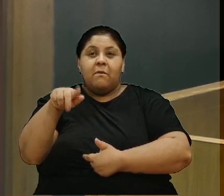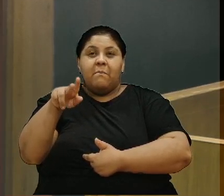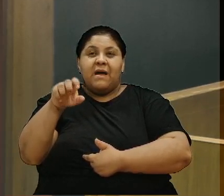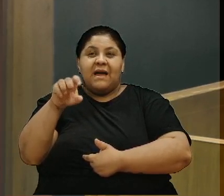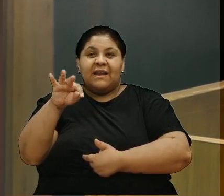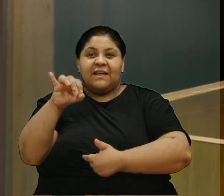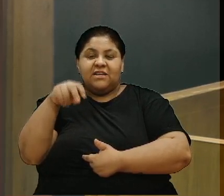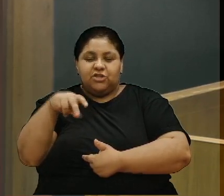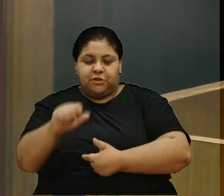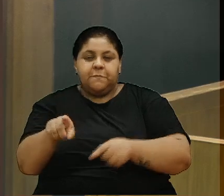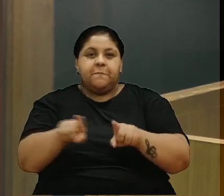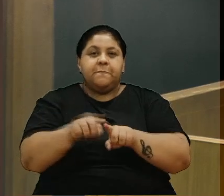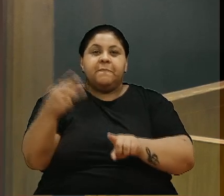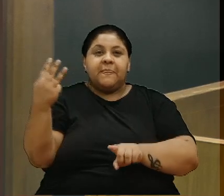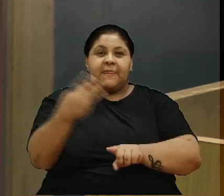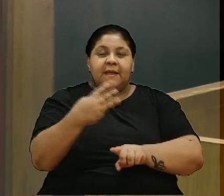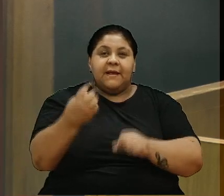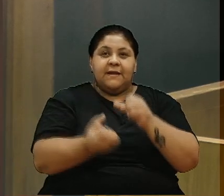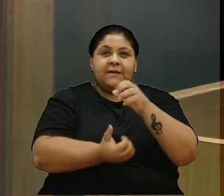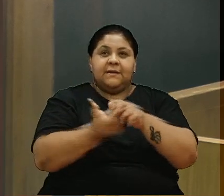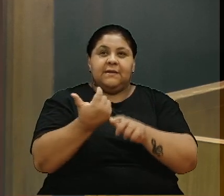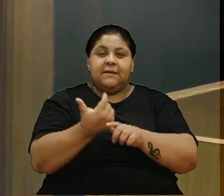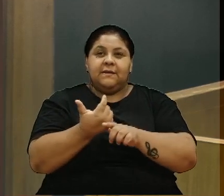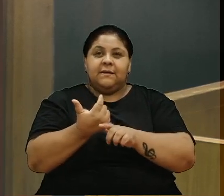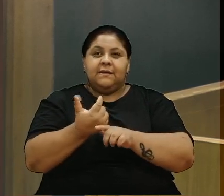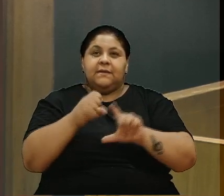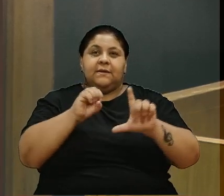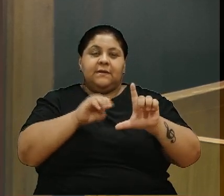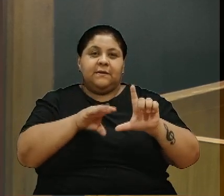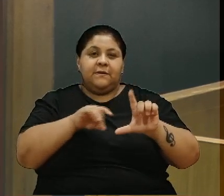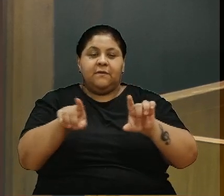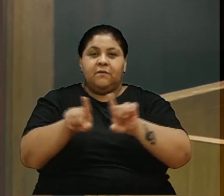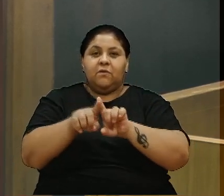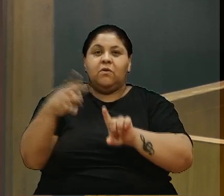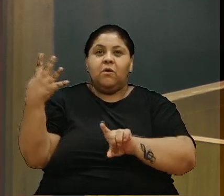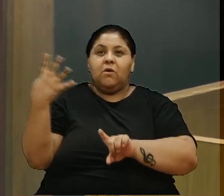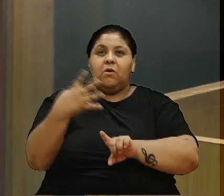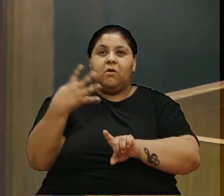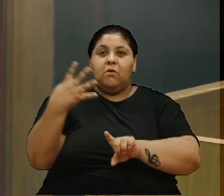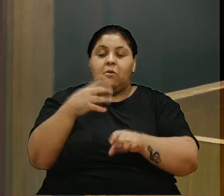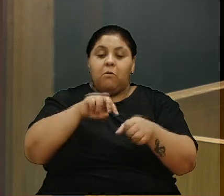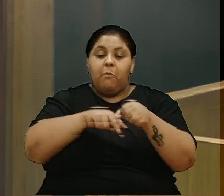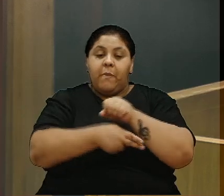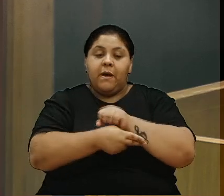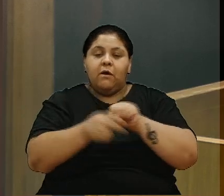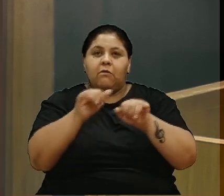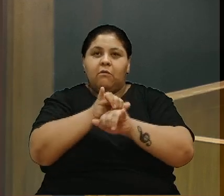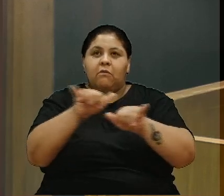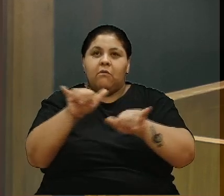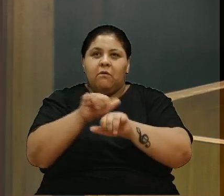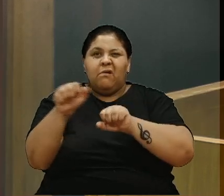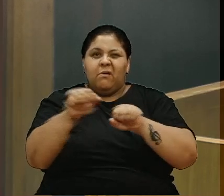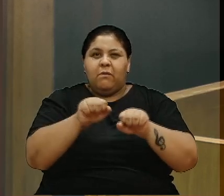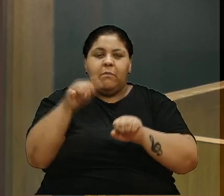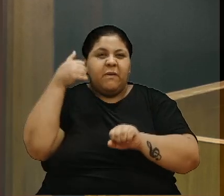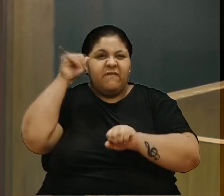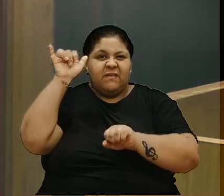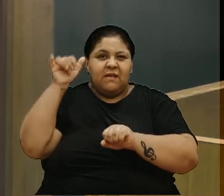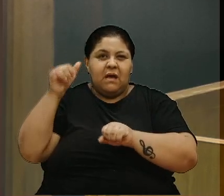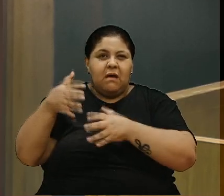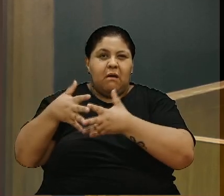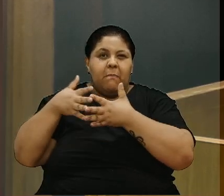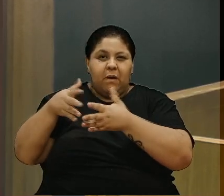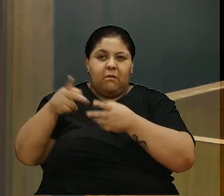telemedicina. Quarto, banco de dados da farmácia de ser conhecimento público, para evitar transtornos da população.